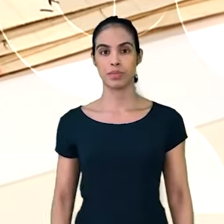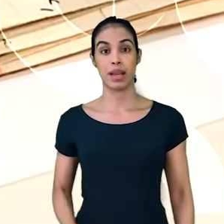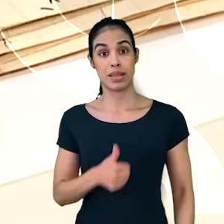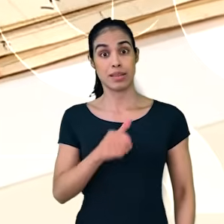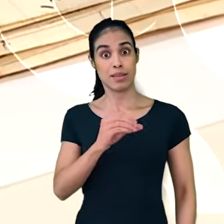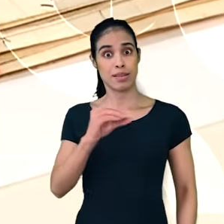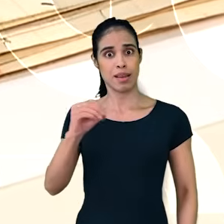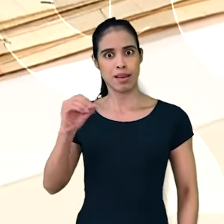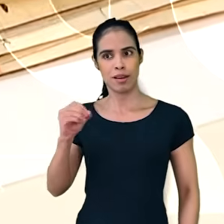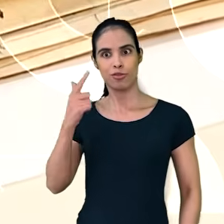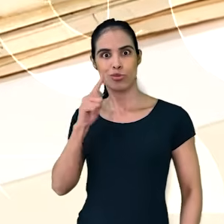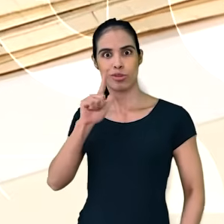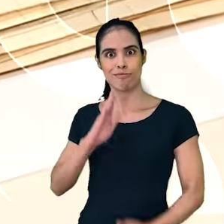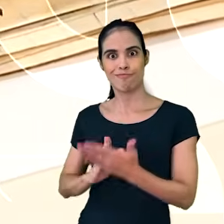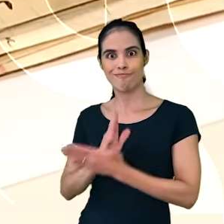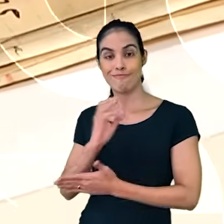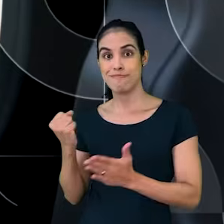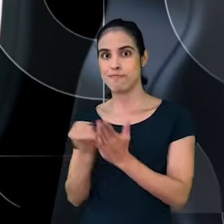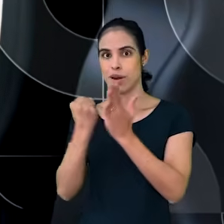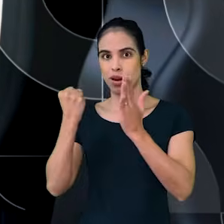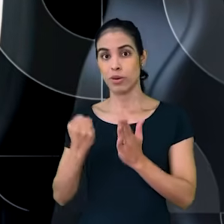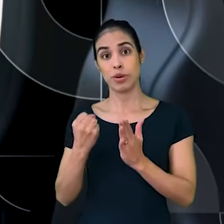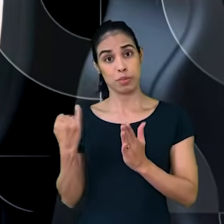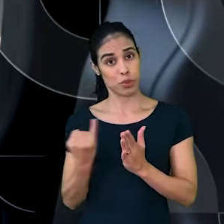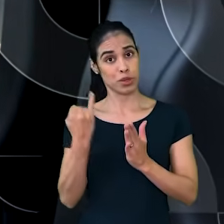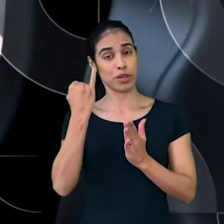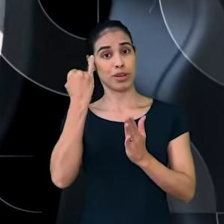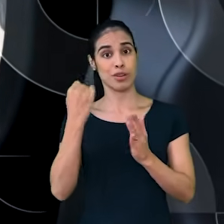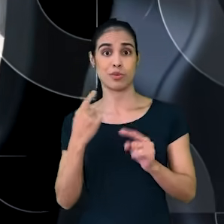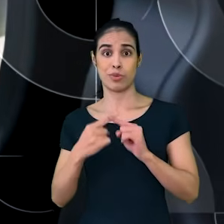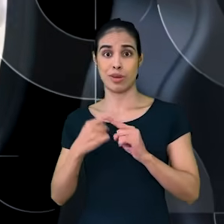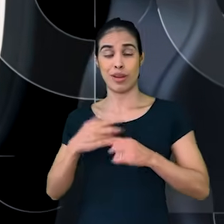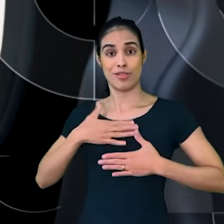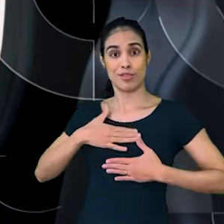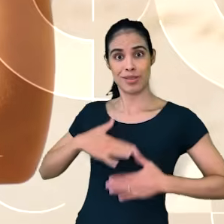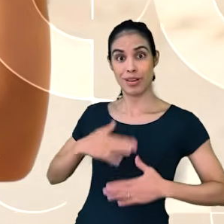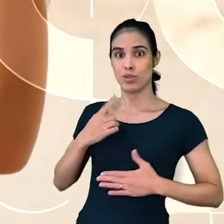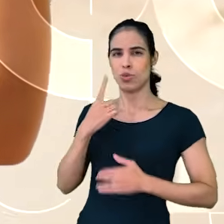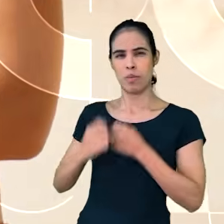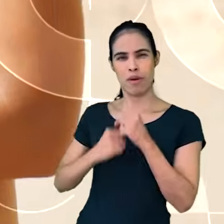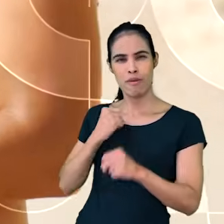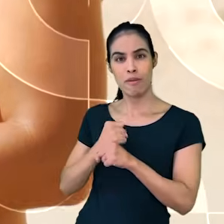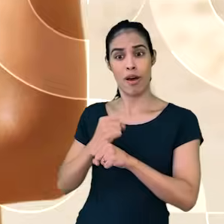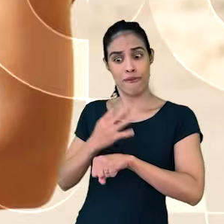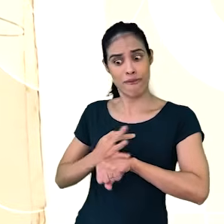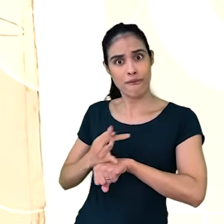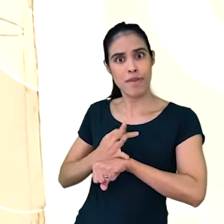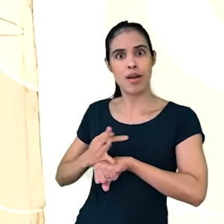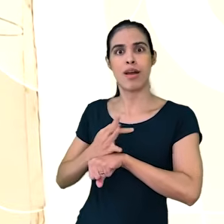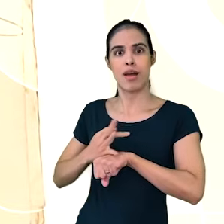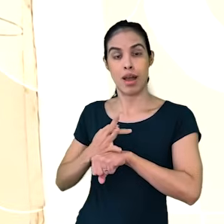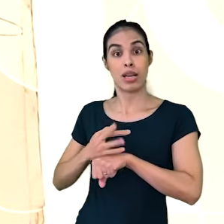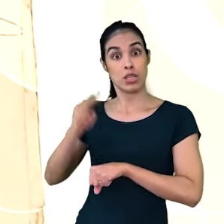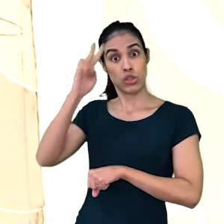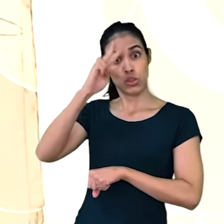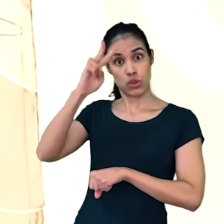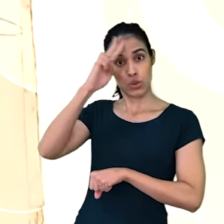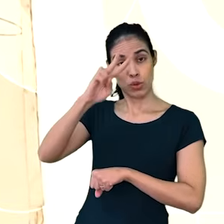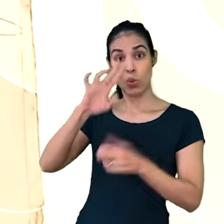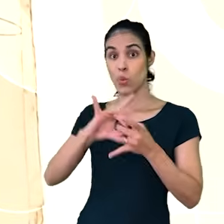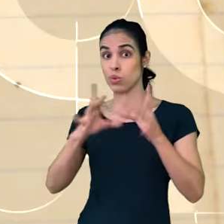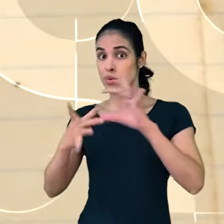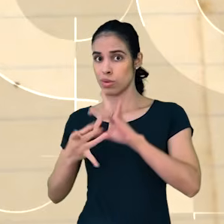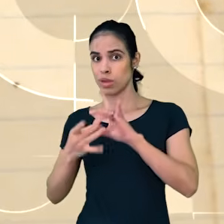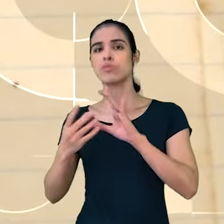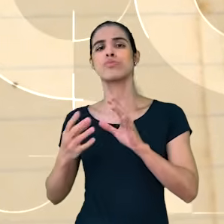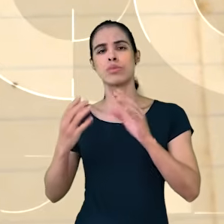100 anos de uma conquista histórica. Consideradas essenciais para o descanso, as férias anuais passaram por diversas